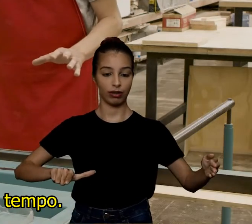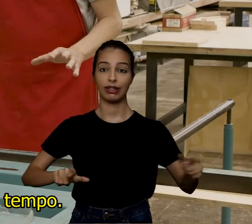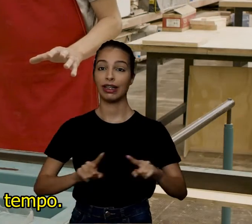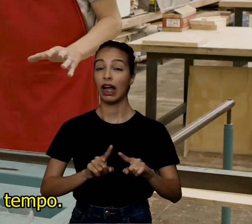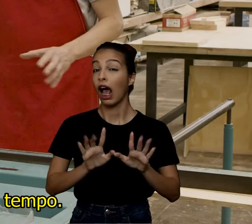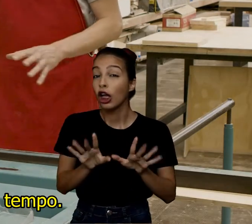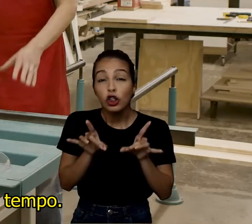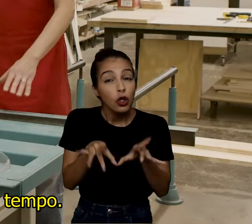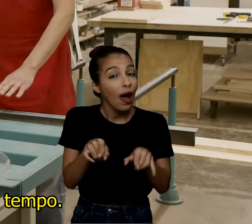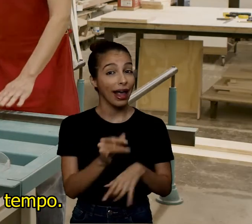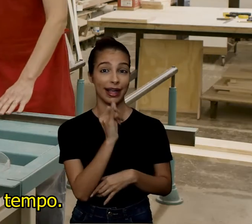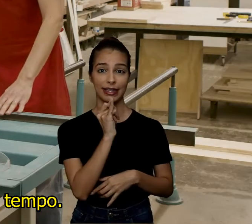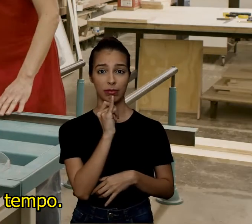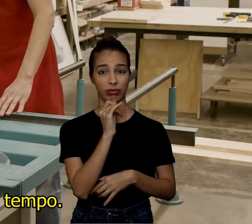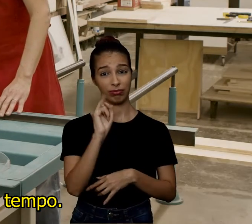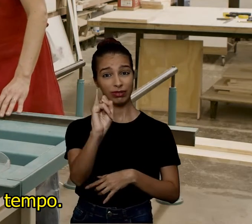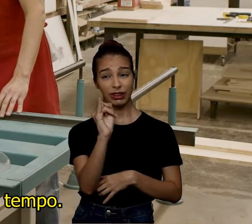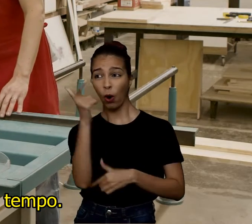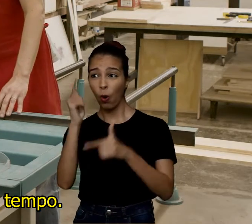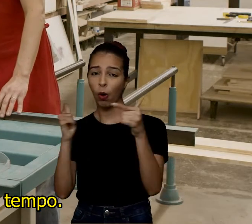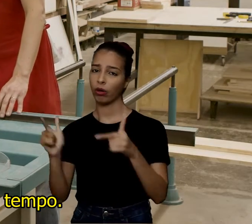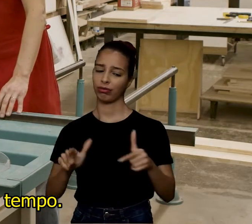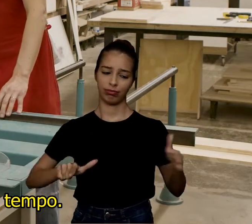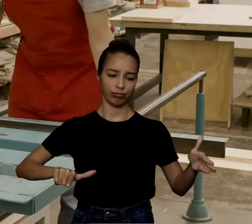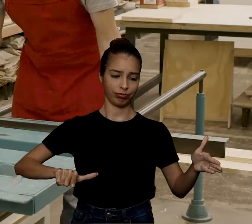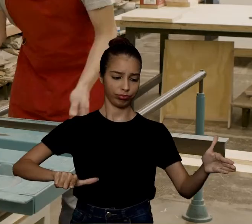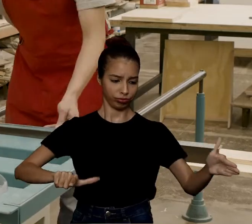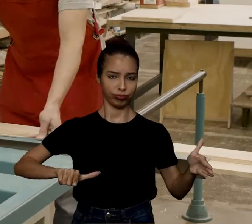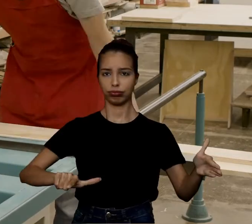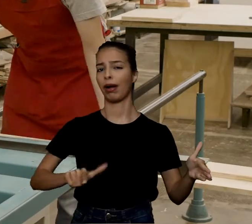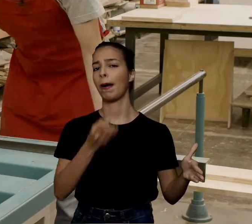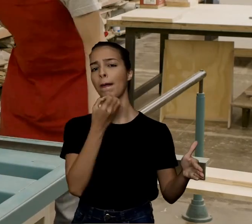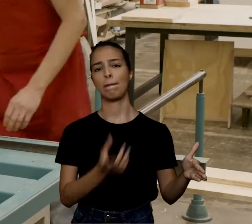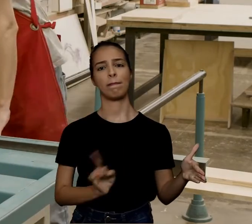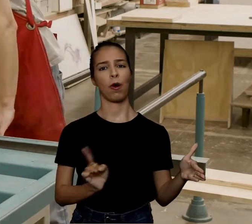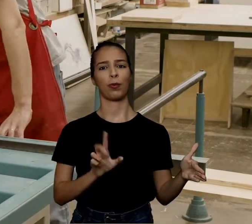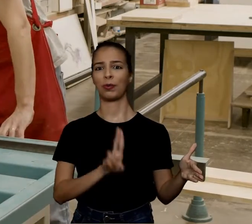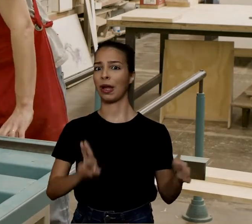Fora essa forma de uso, a gente nunca usa esses dois ao mesmo tempo.